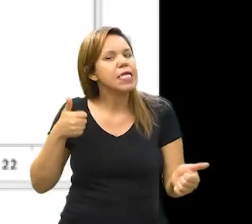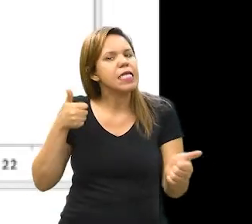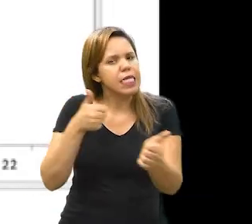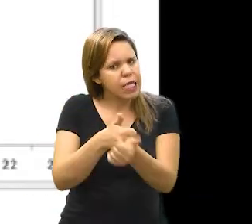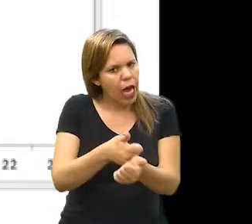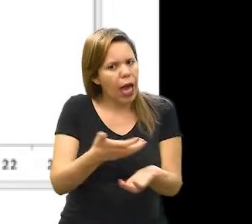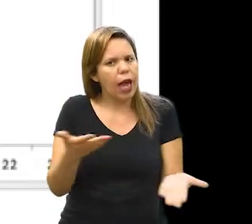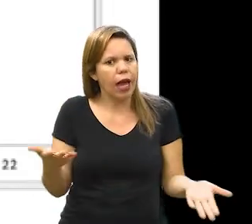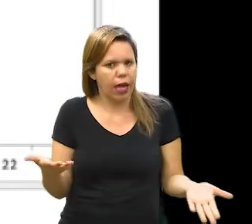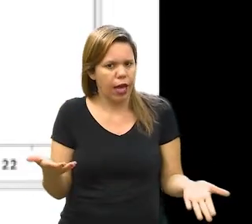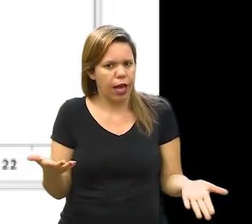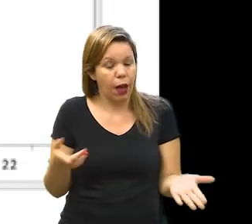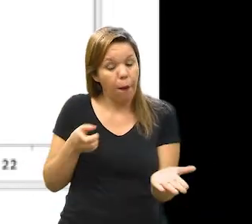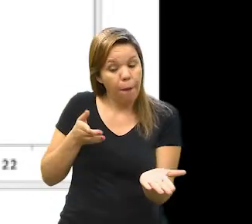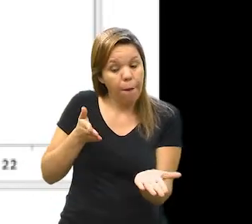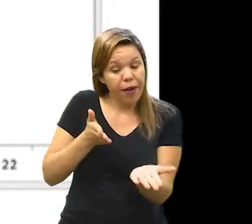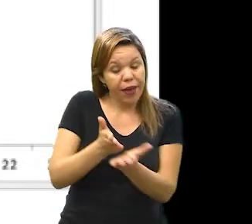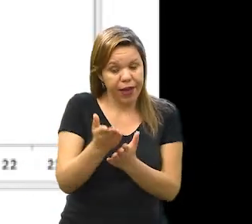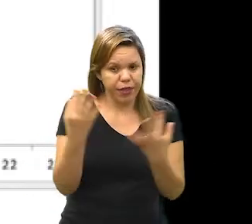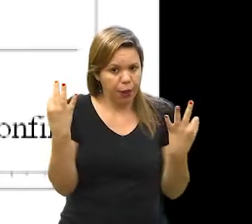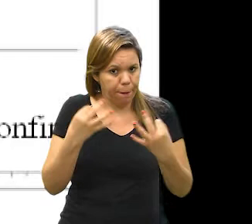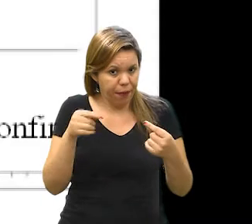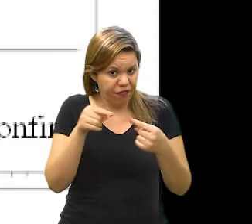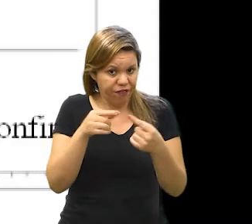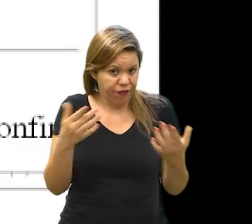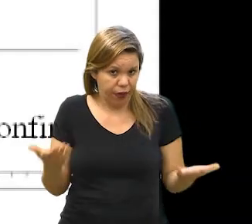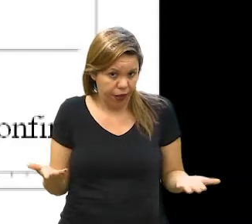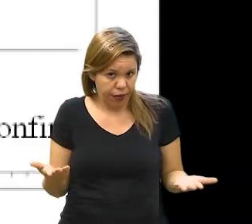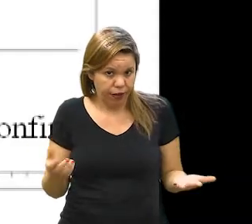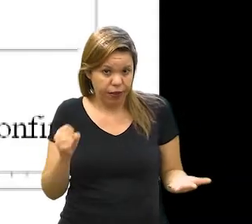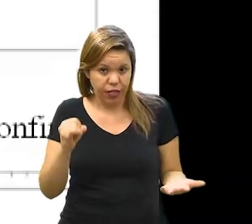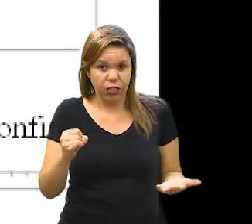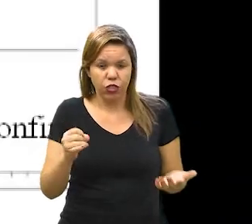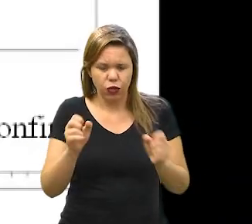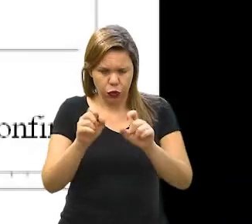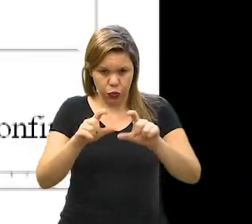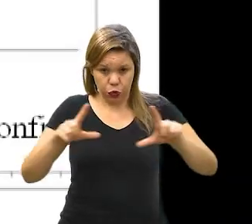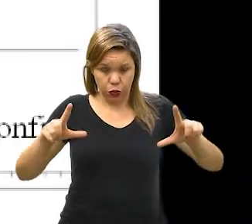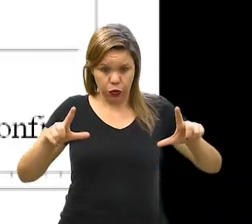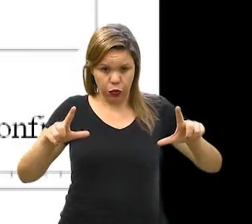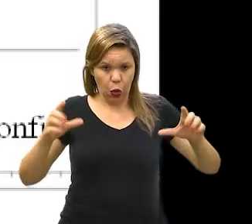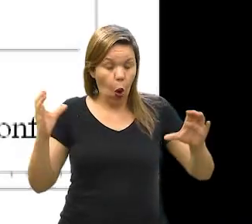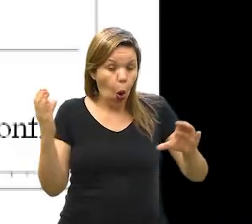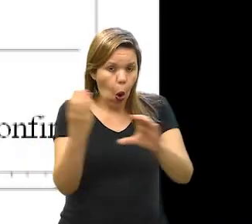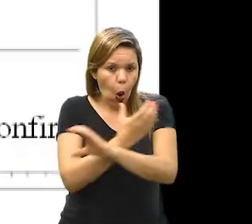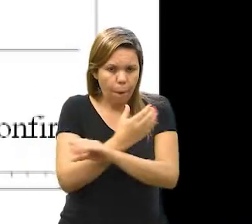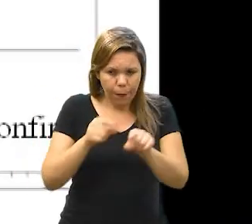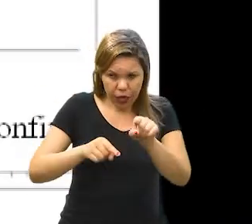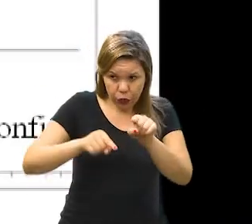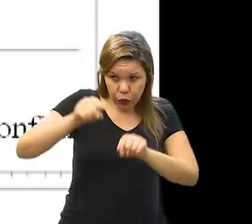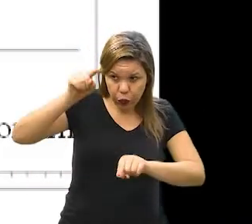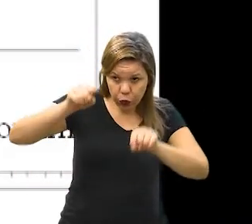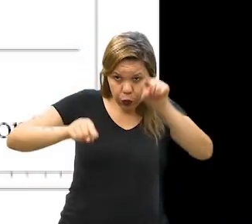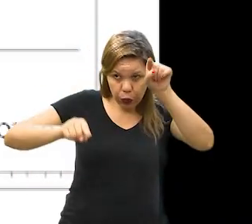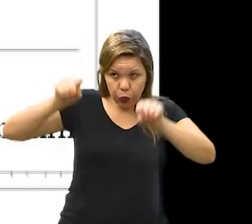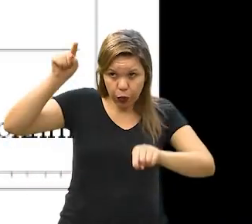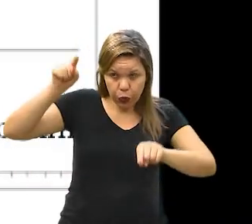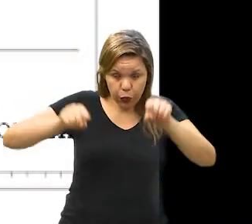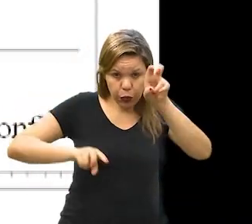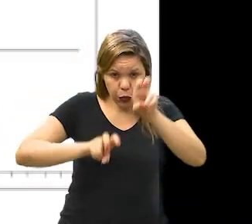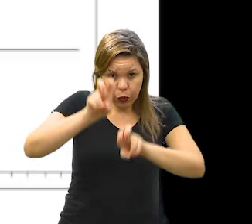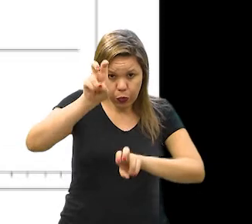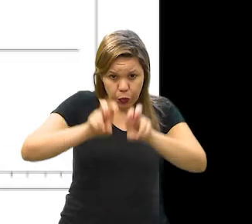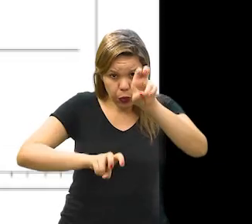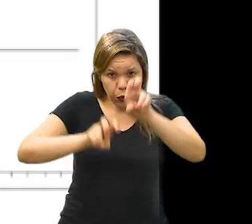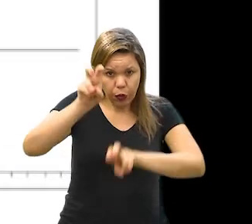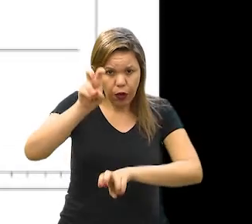bem próximo a uma reta perfeita. E agora, se tirarmos o zoom e observarmos o gráfico completo, a gente pode observar que, em determinado